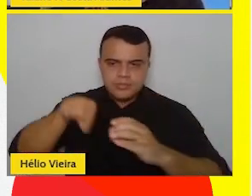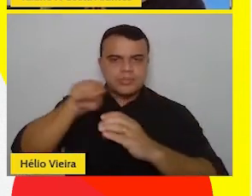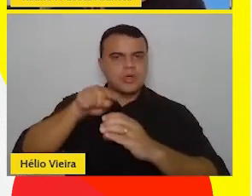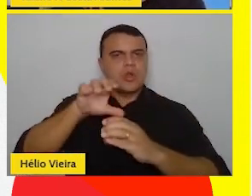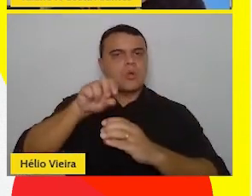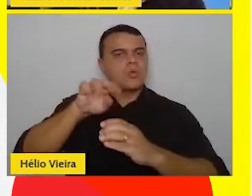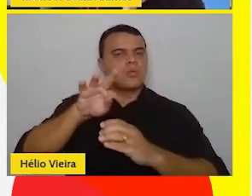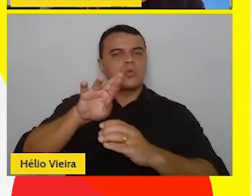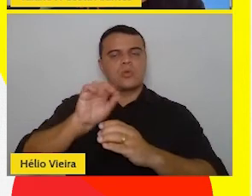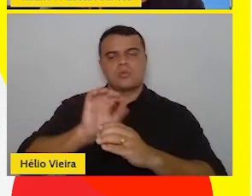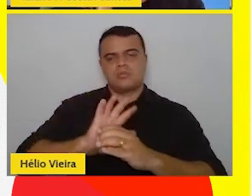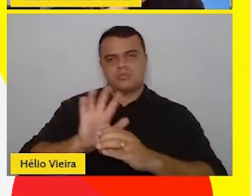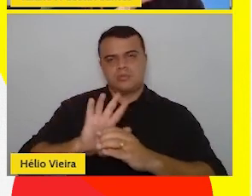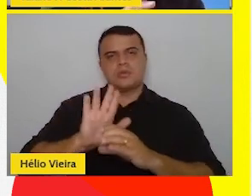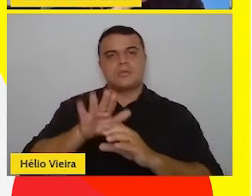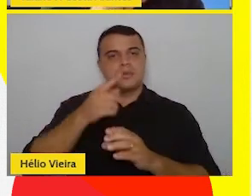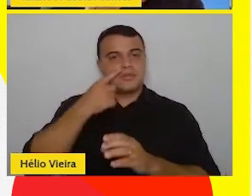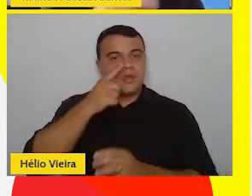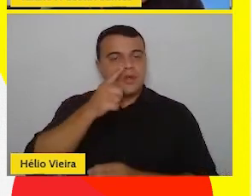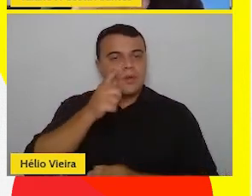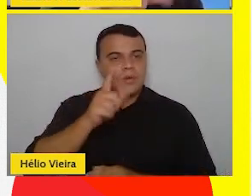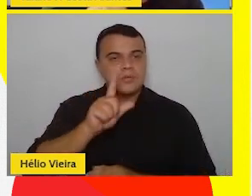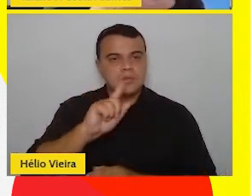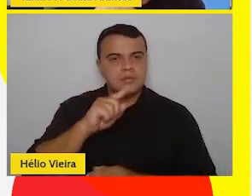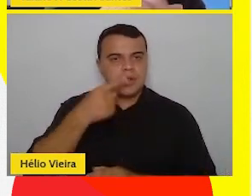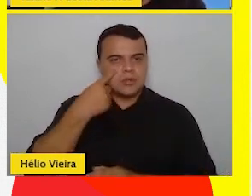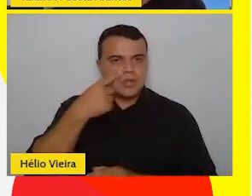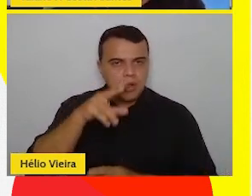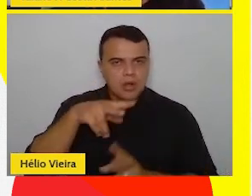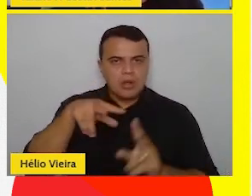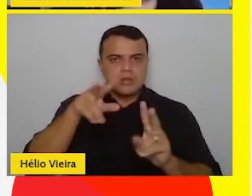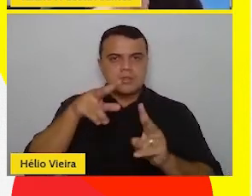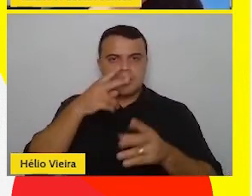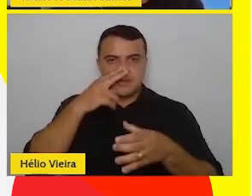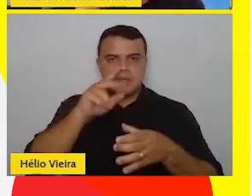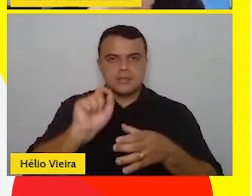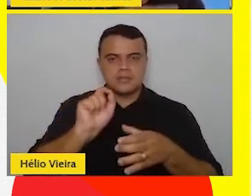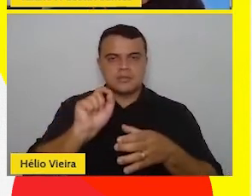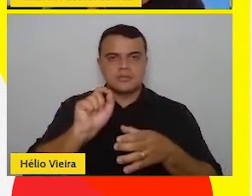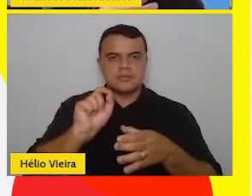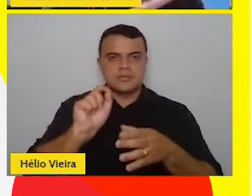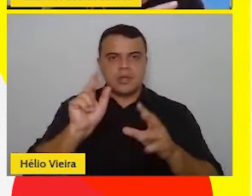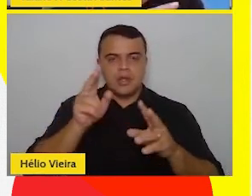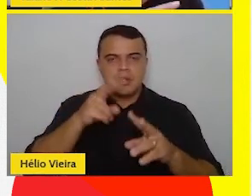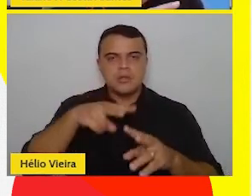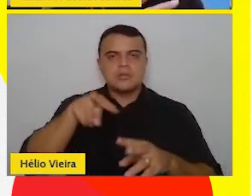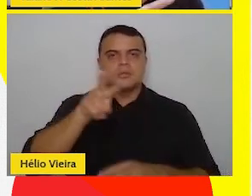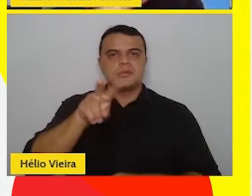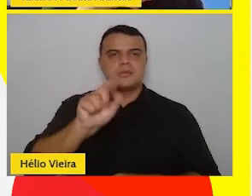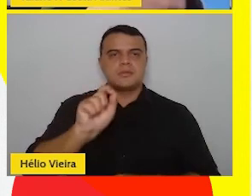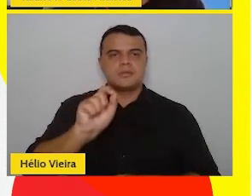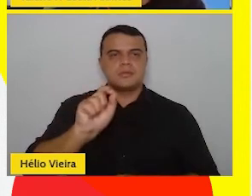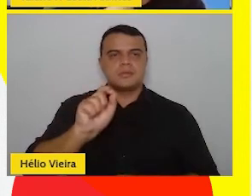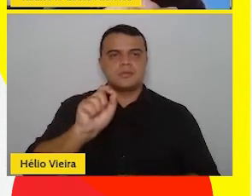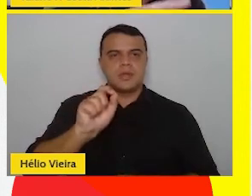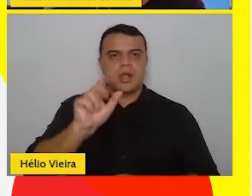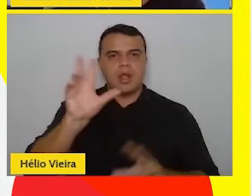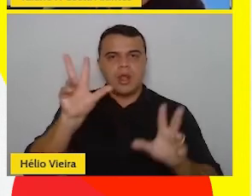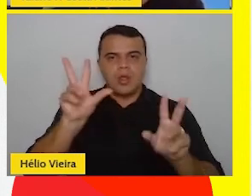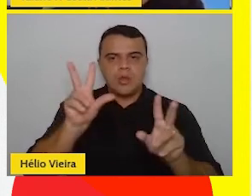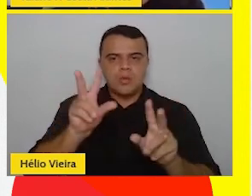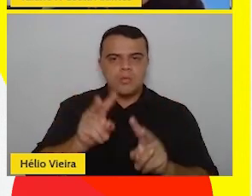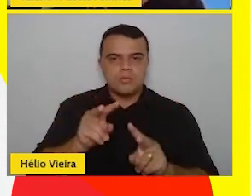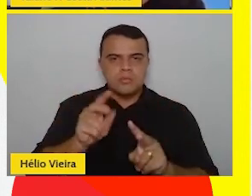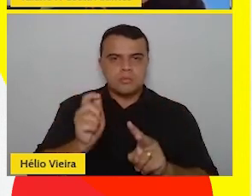definido, mas o nosso olhar tende a fazer, fechar, né,